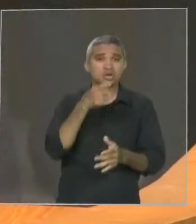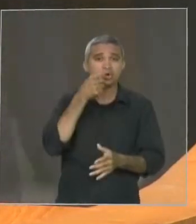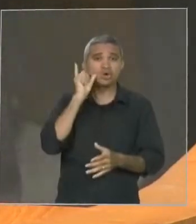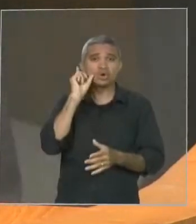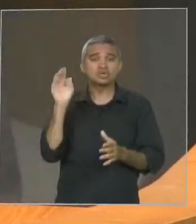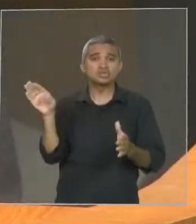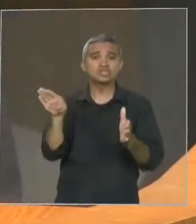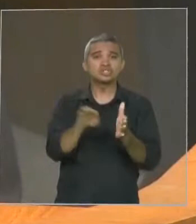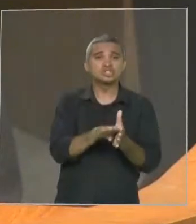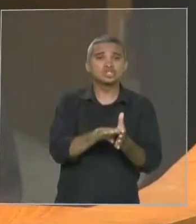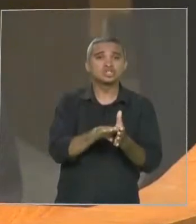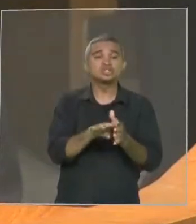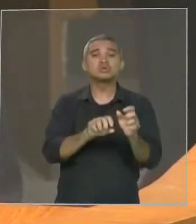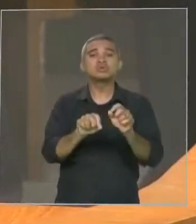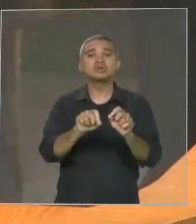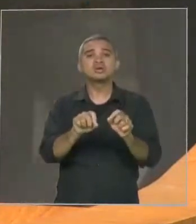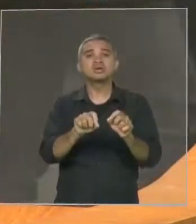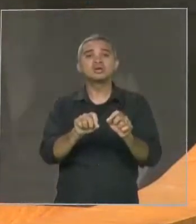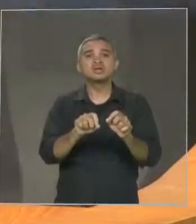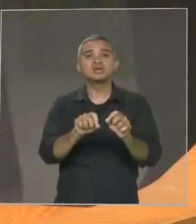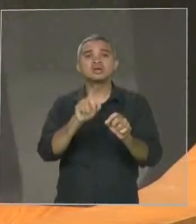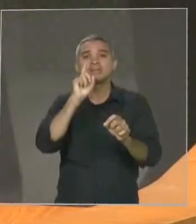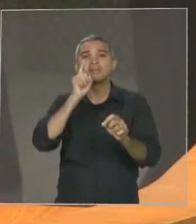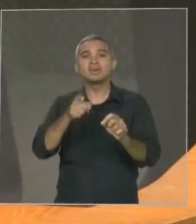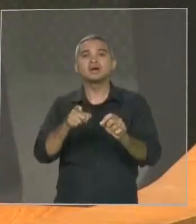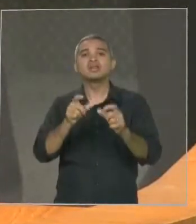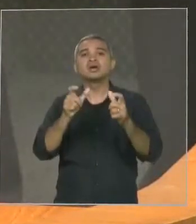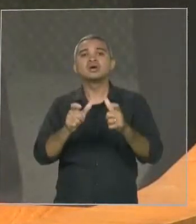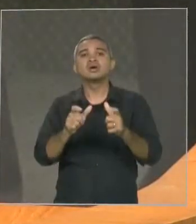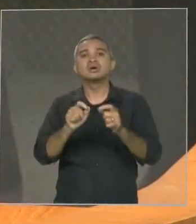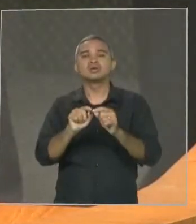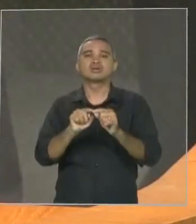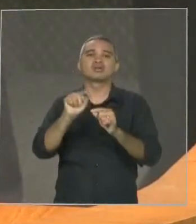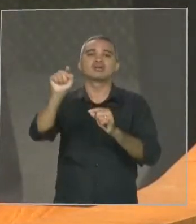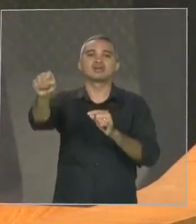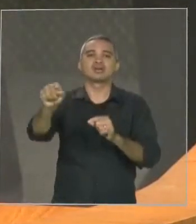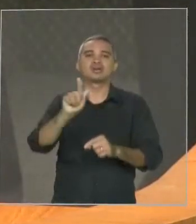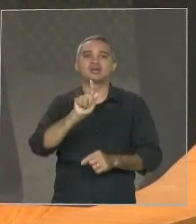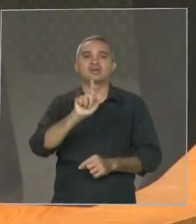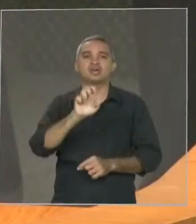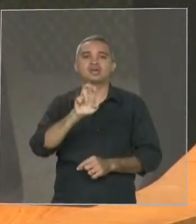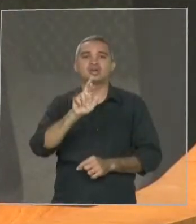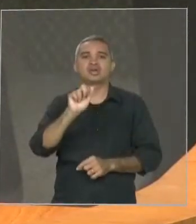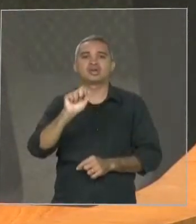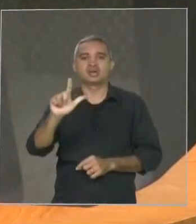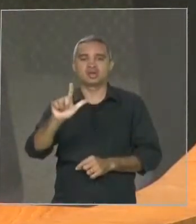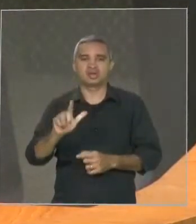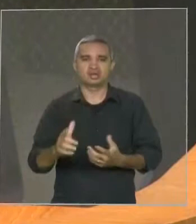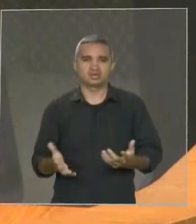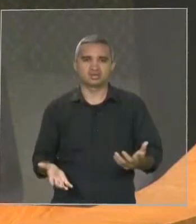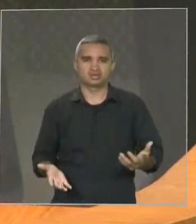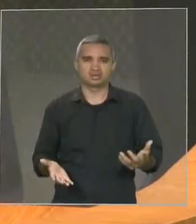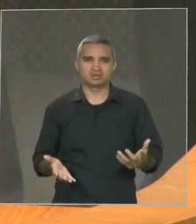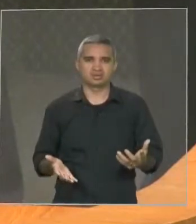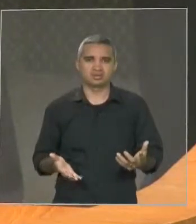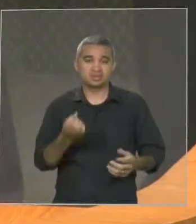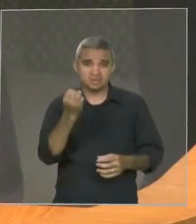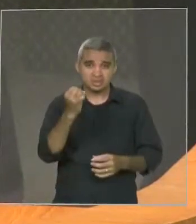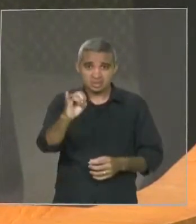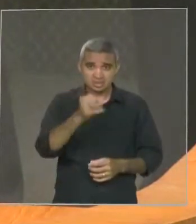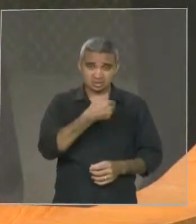são encaminhadas para onde? Para o hospital geral. Se o governador tivesse